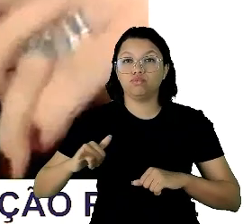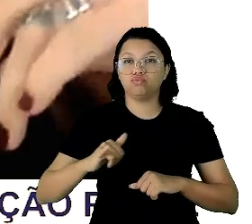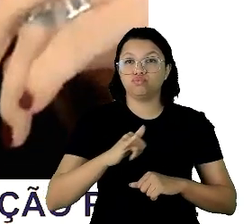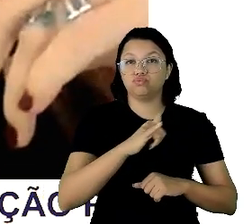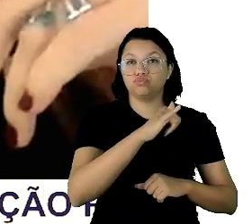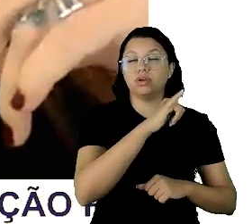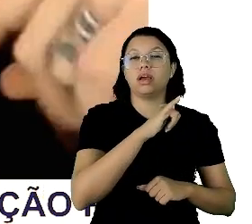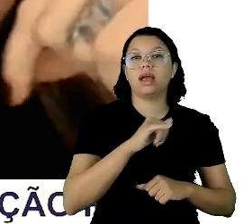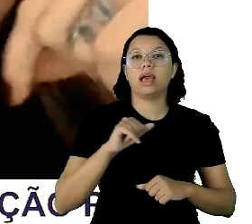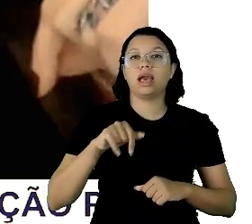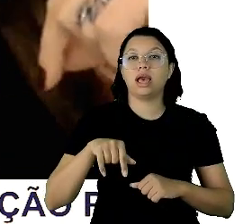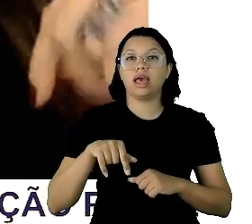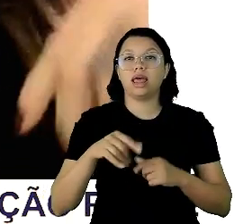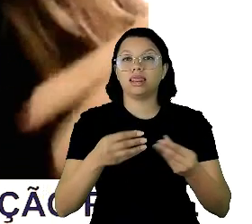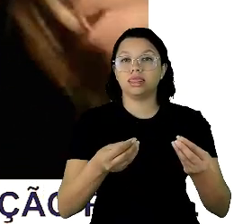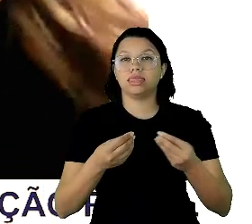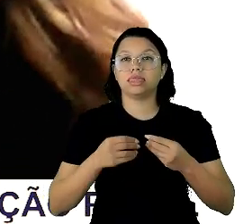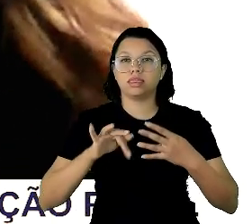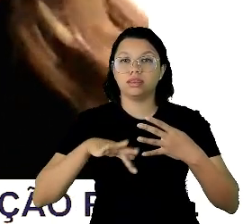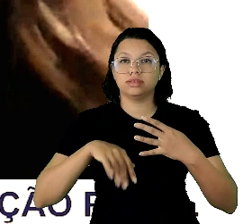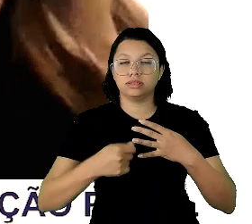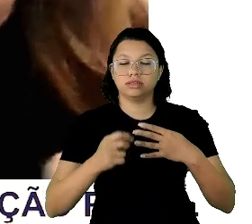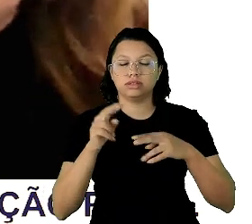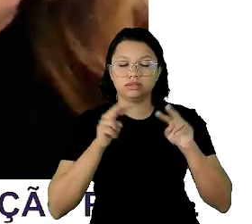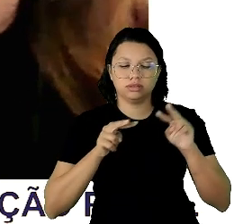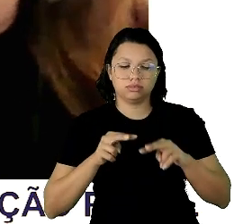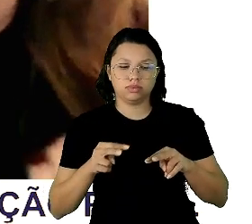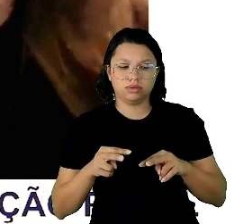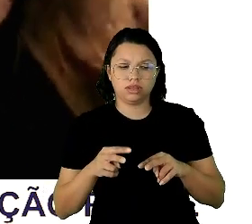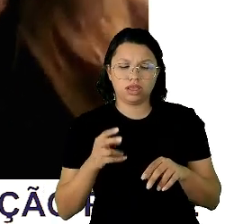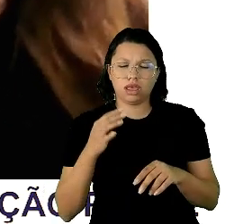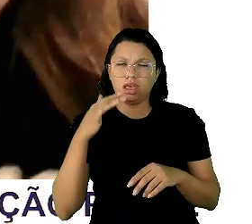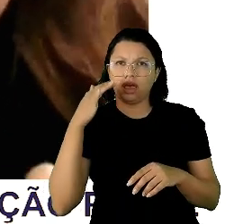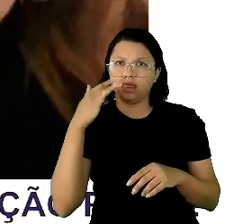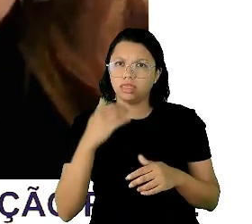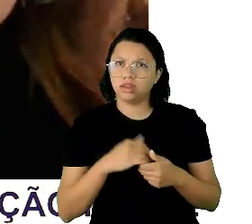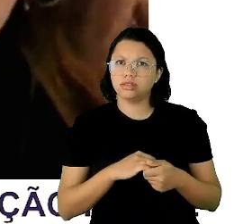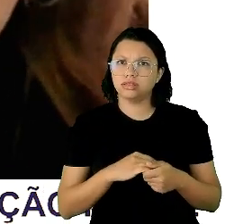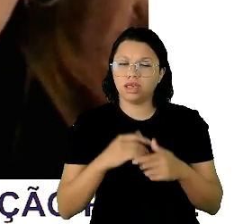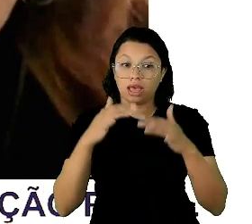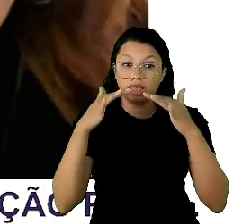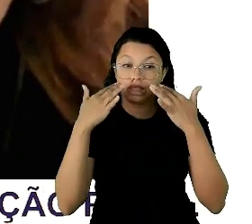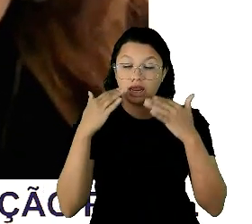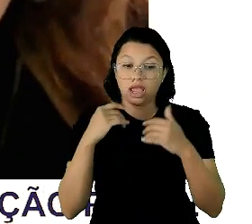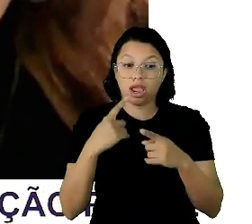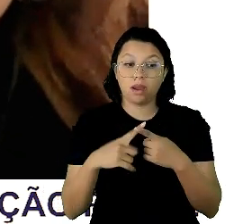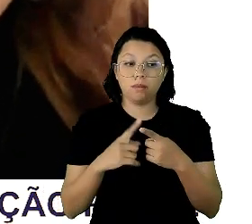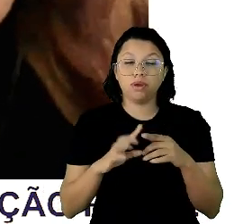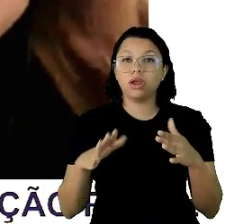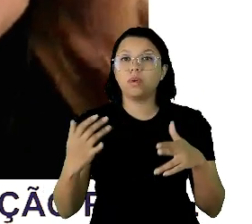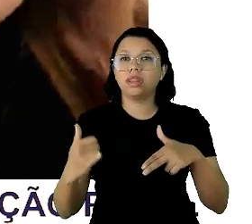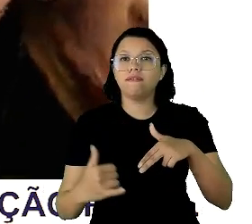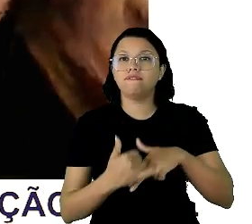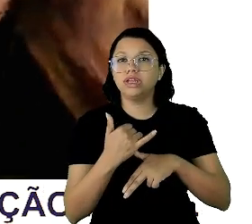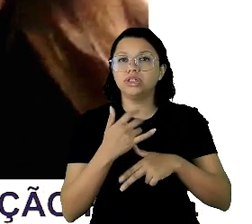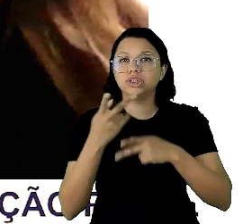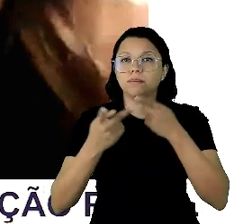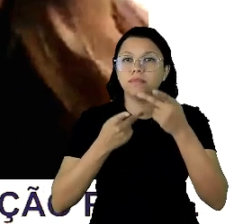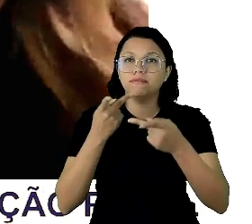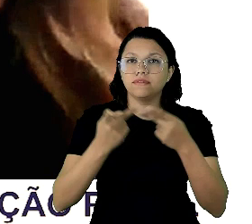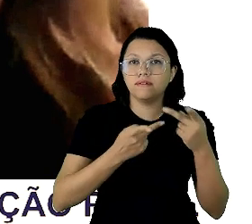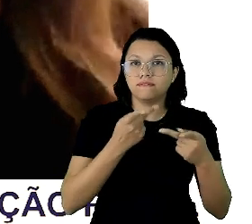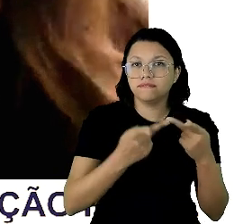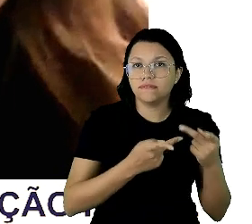ler, e assim, é muito interessante, porque quando a vítima vai contando, a gente como mulher, a gente tem